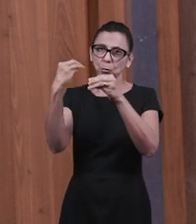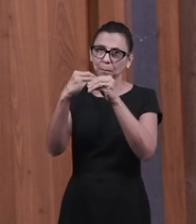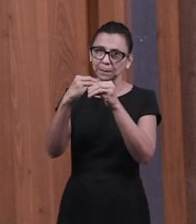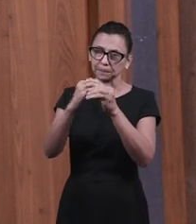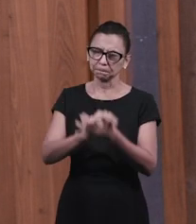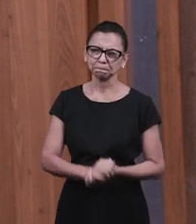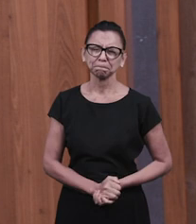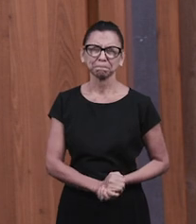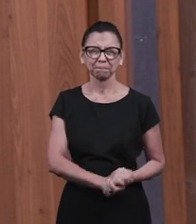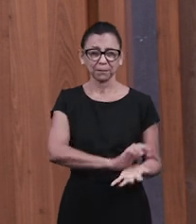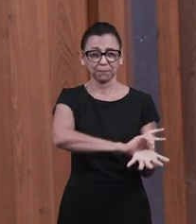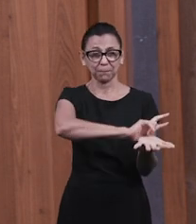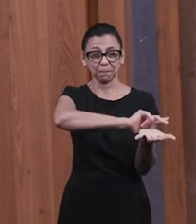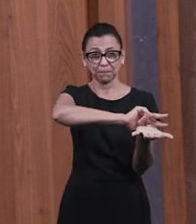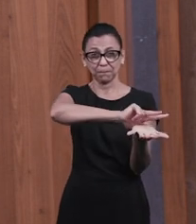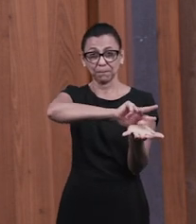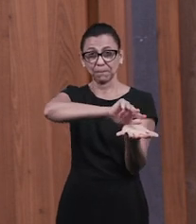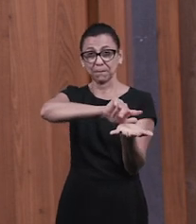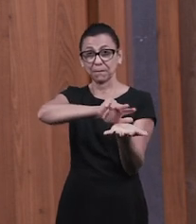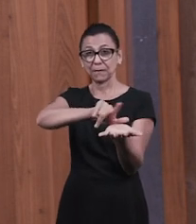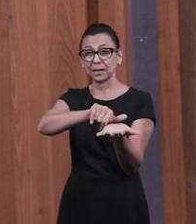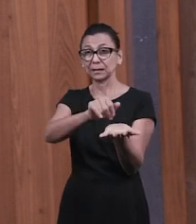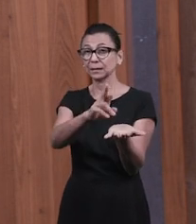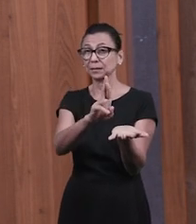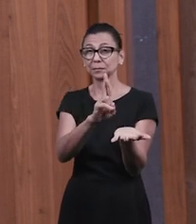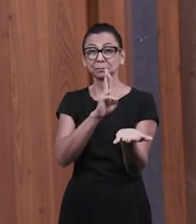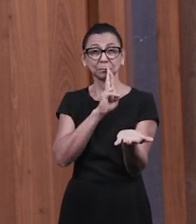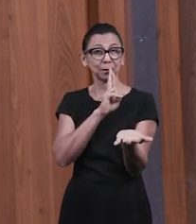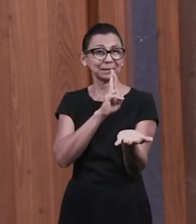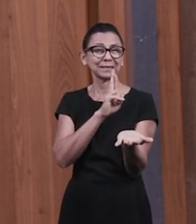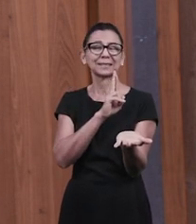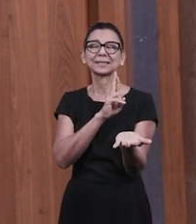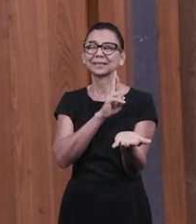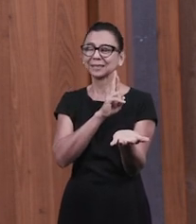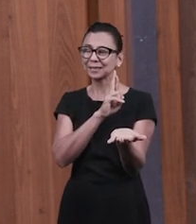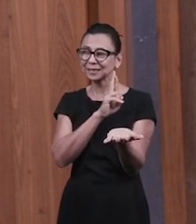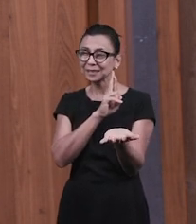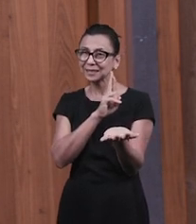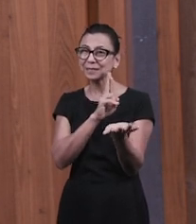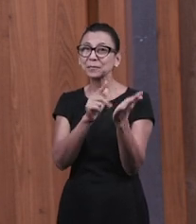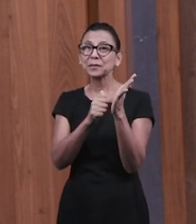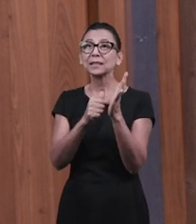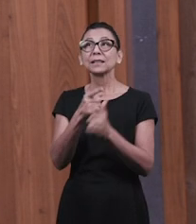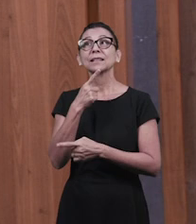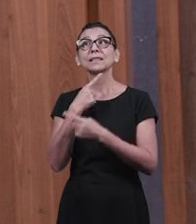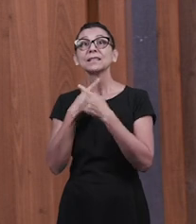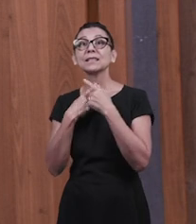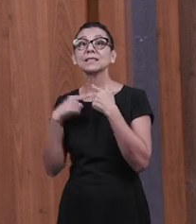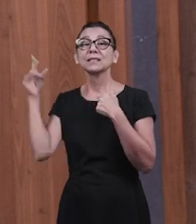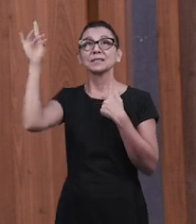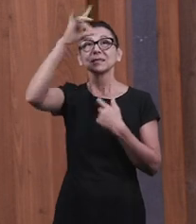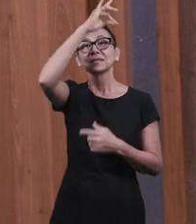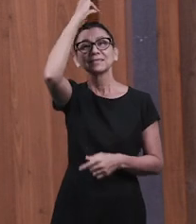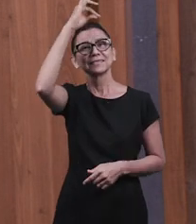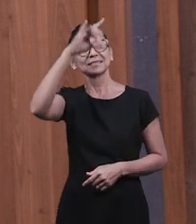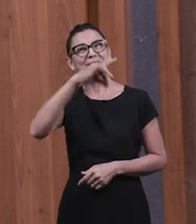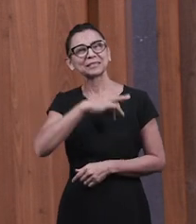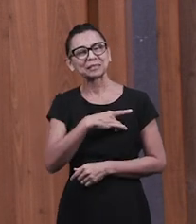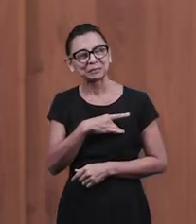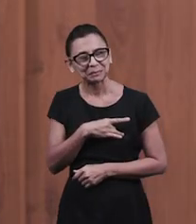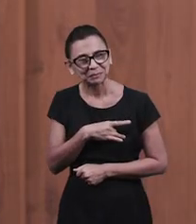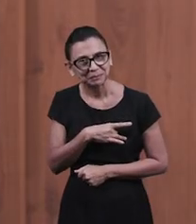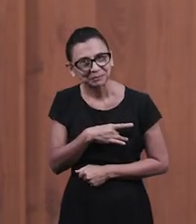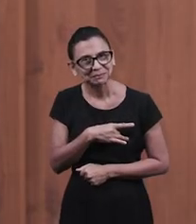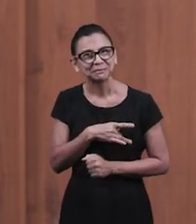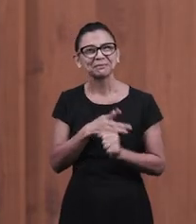assim, centenas de respostas dos nossos irmãos manifestando o desejo de ser batizado com o Espírito